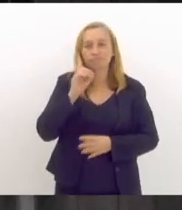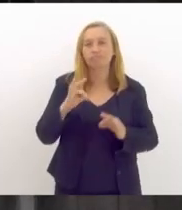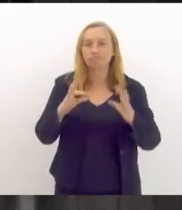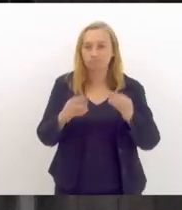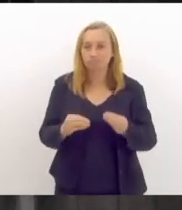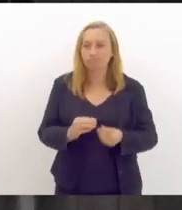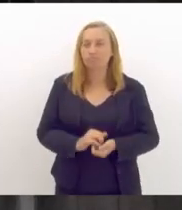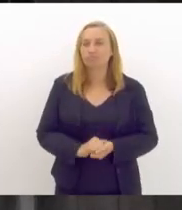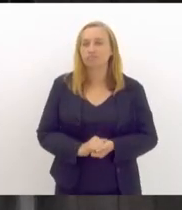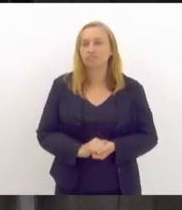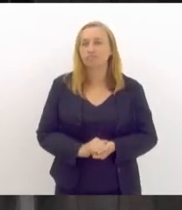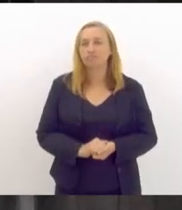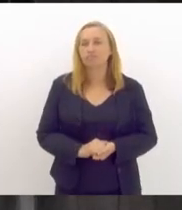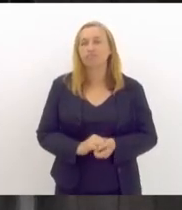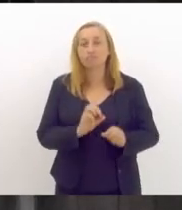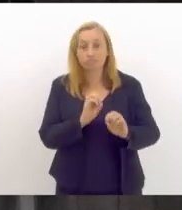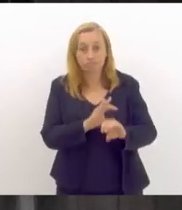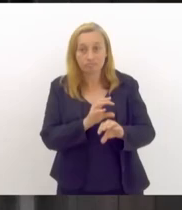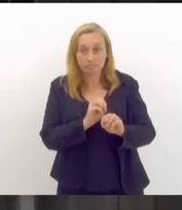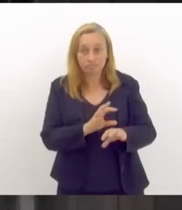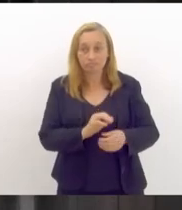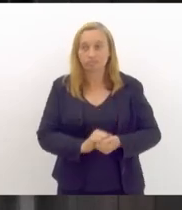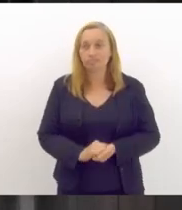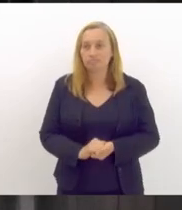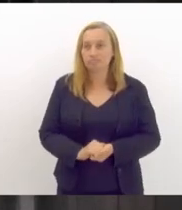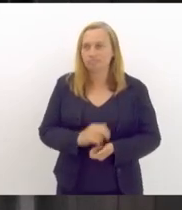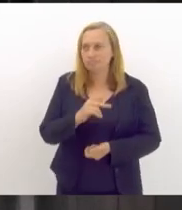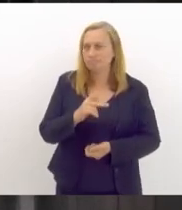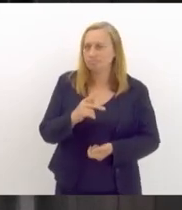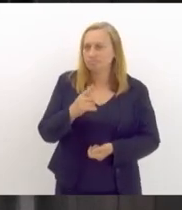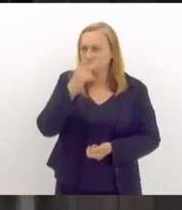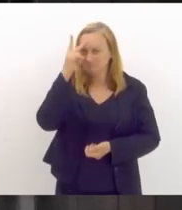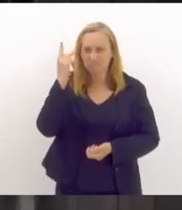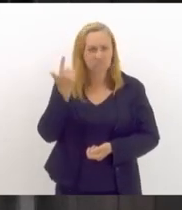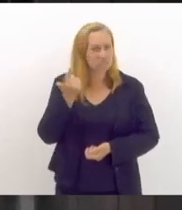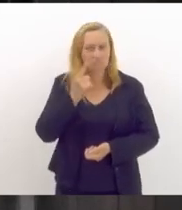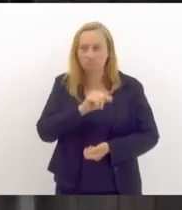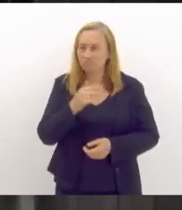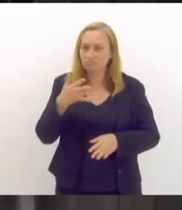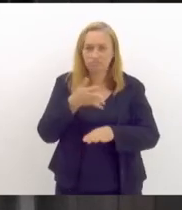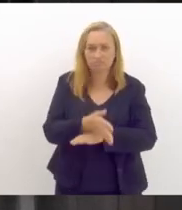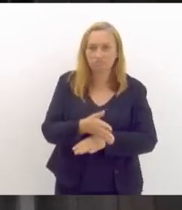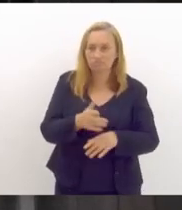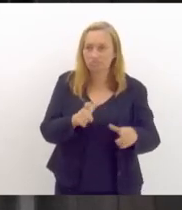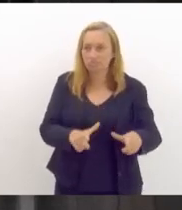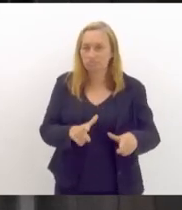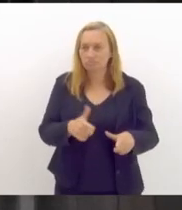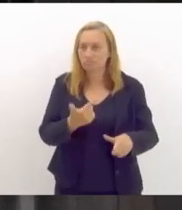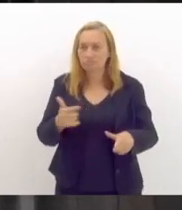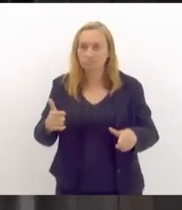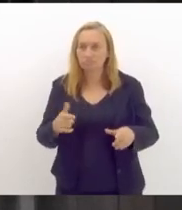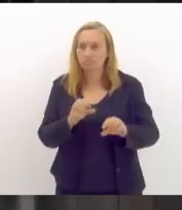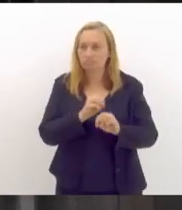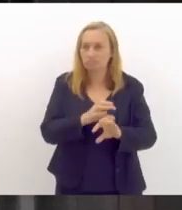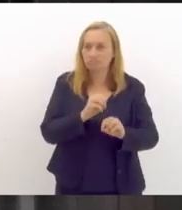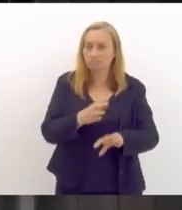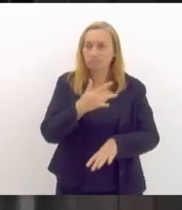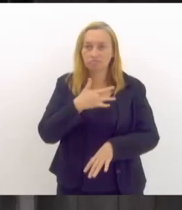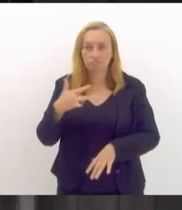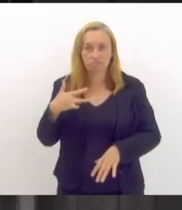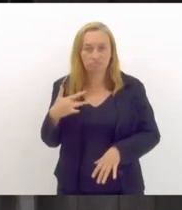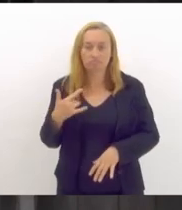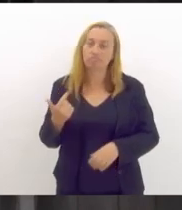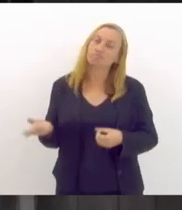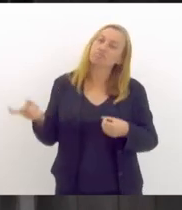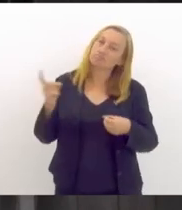isso educação que ninguém consegue chegar em algum lugar sem educação a saúde aí eu